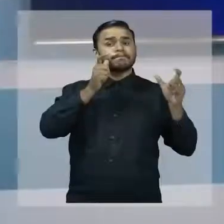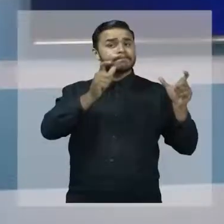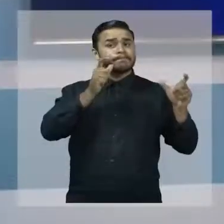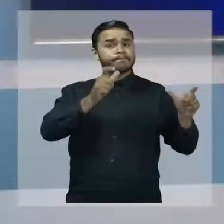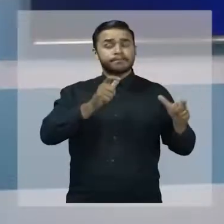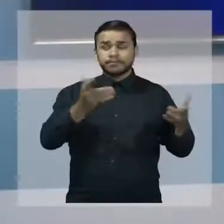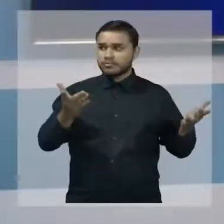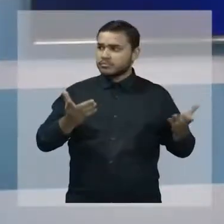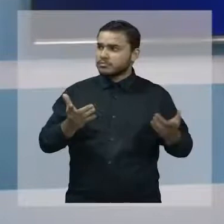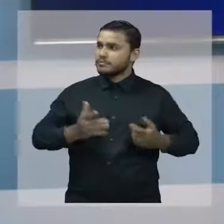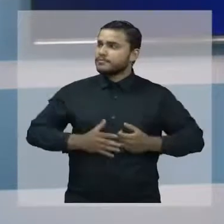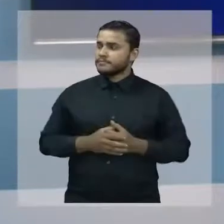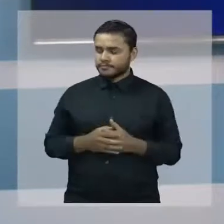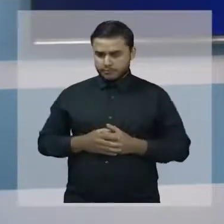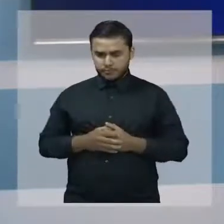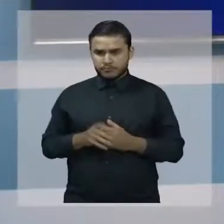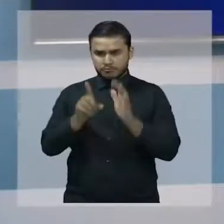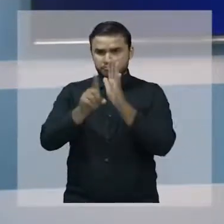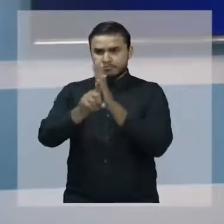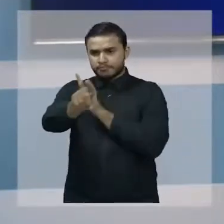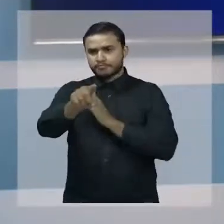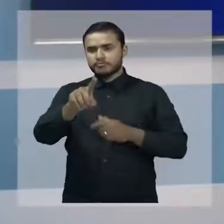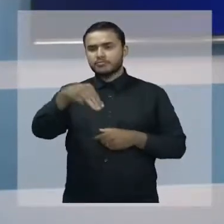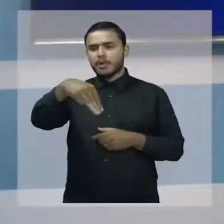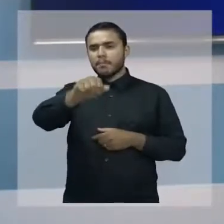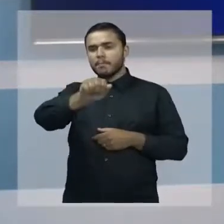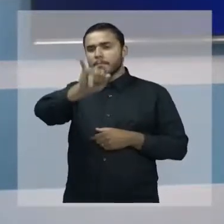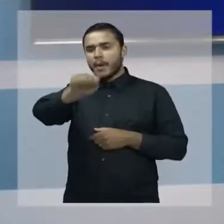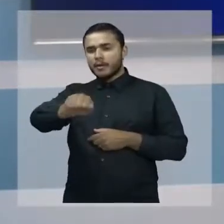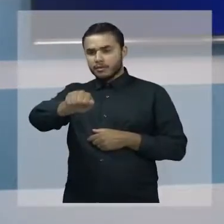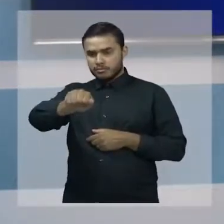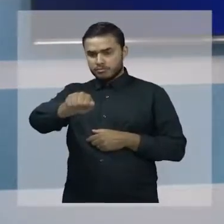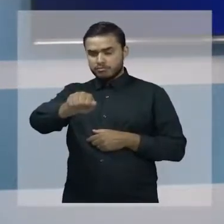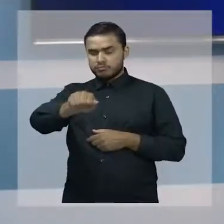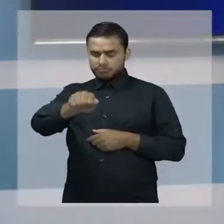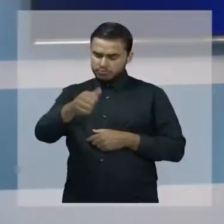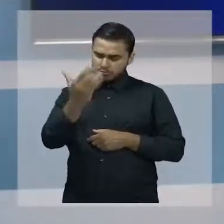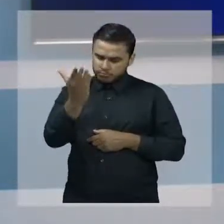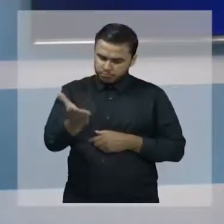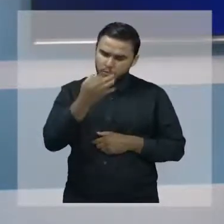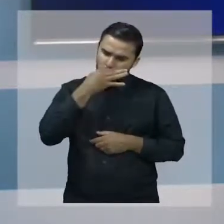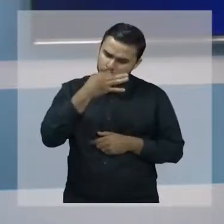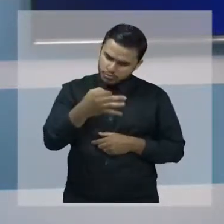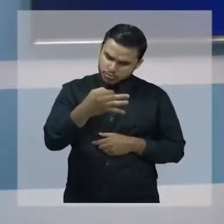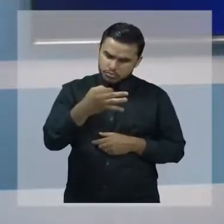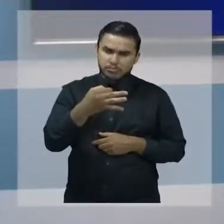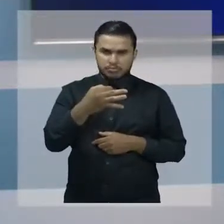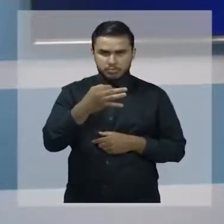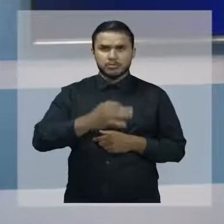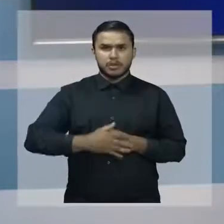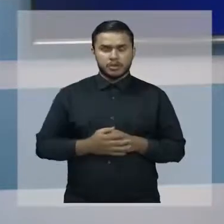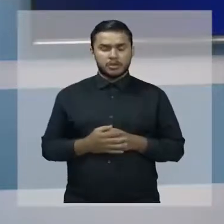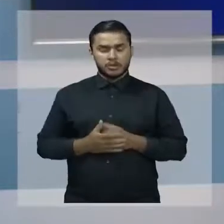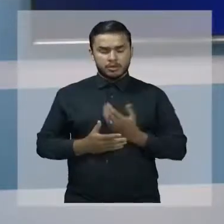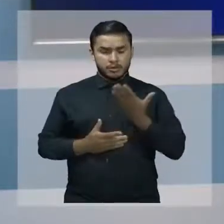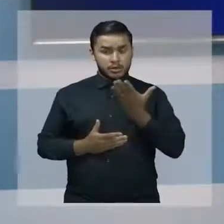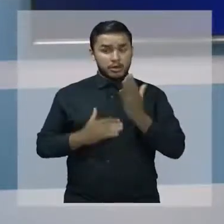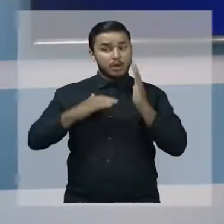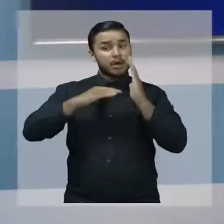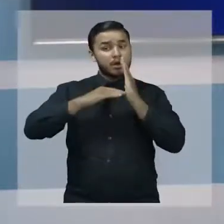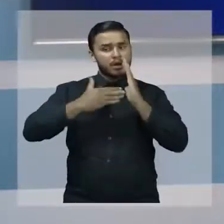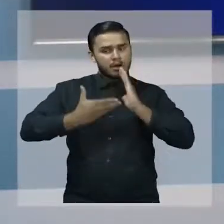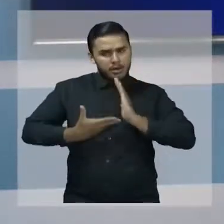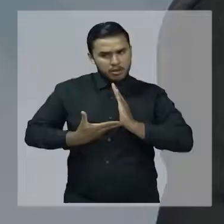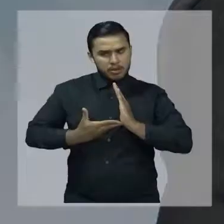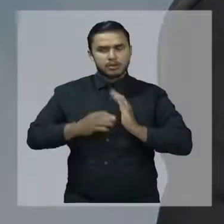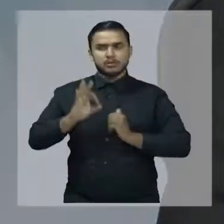Maia Pinto, qual é a sua percepção, partindo do princípio de que o Congresso Nacional,